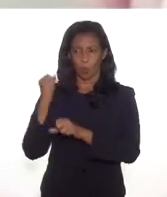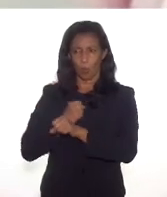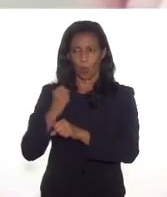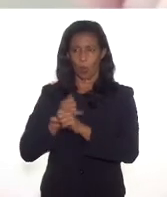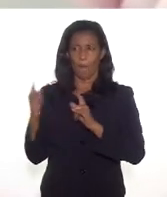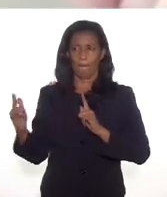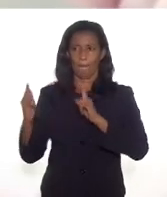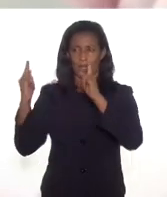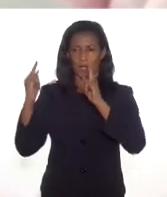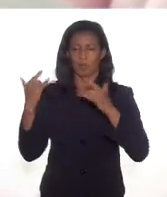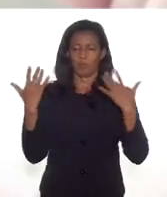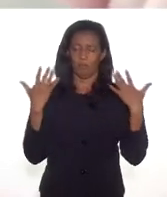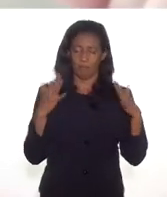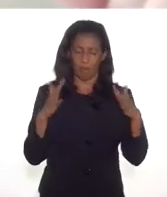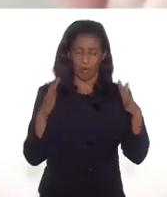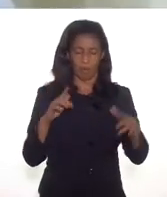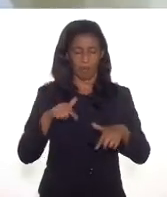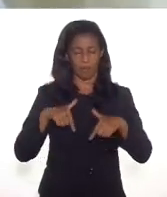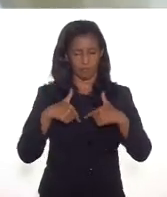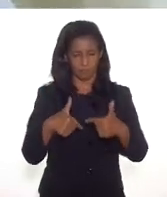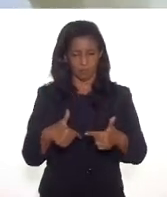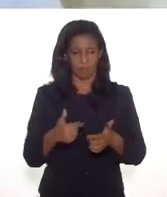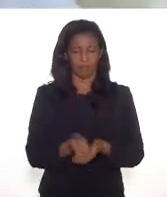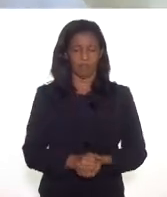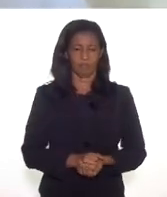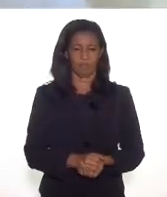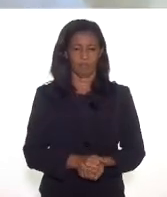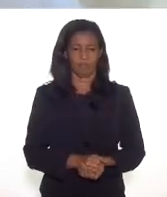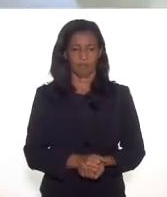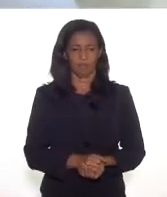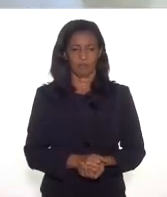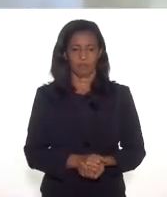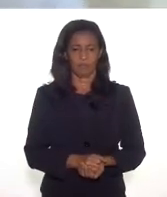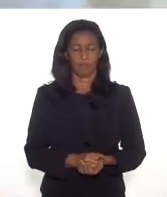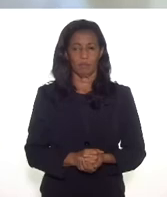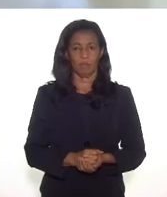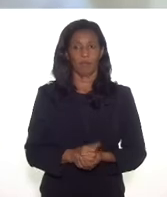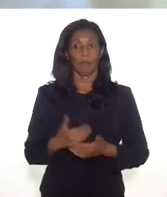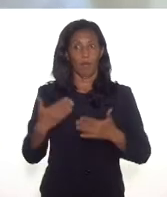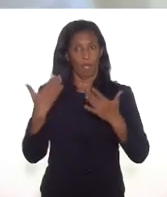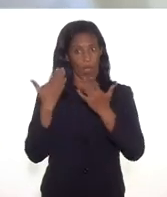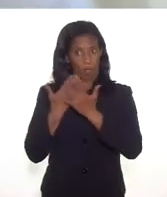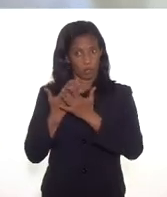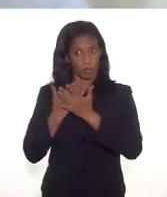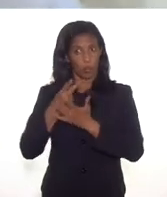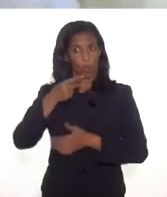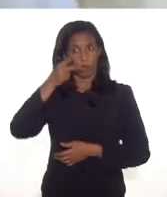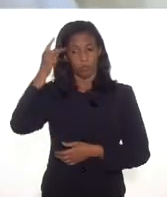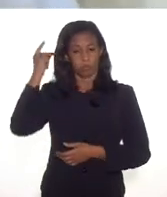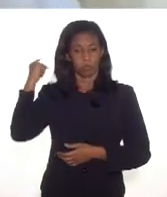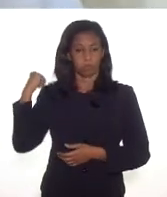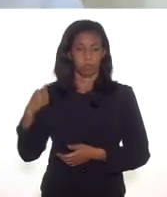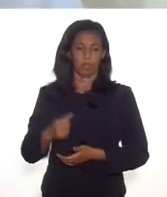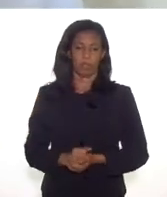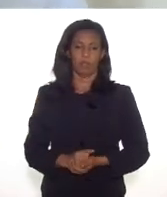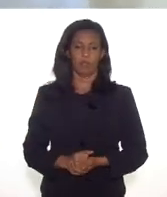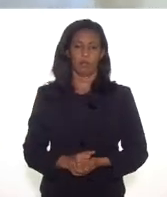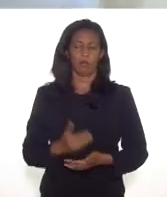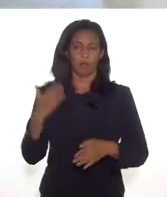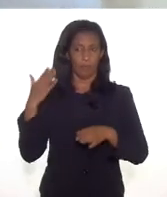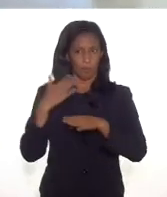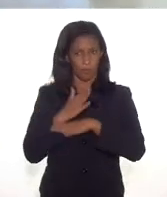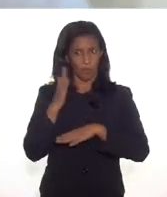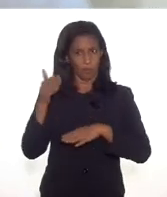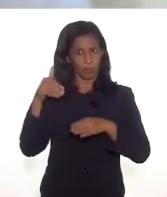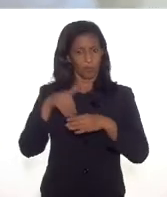Lins, pela iniciativa. Agradeço. A escola Cícero Pena é tradicional. Vossa Excelência tem toda a razão e aprovamos com seu